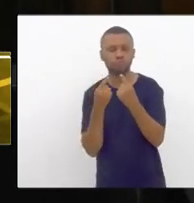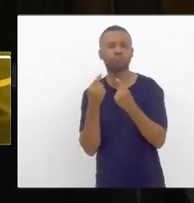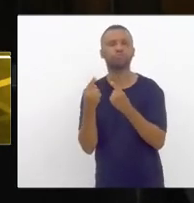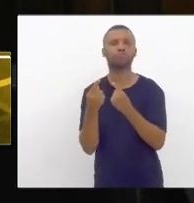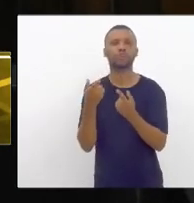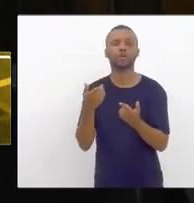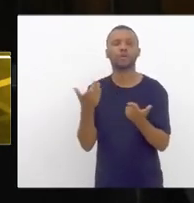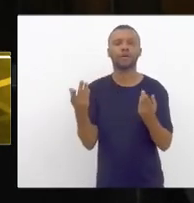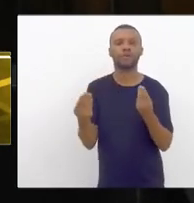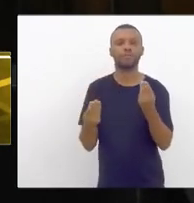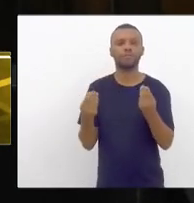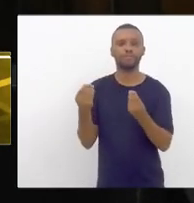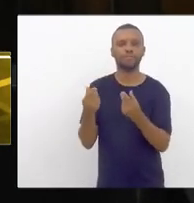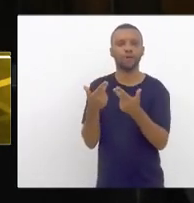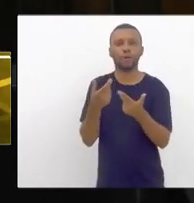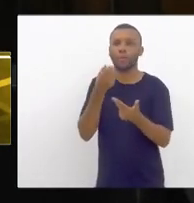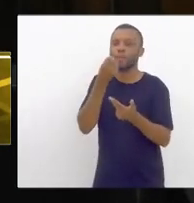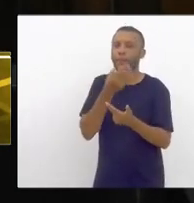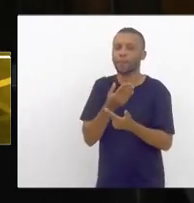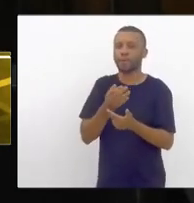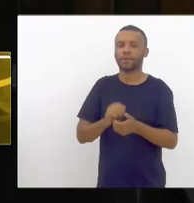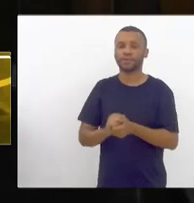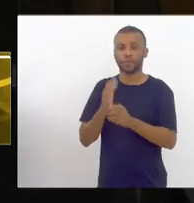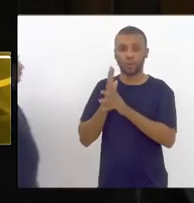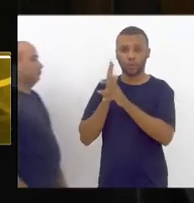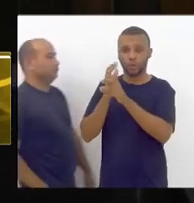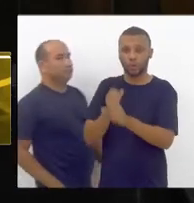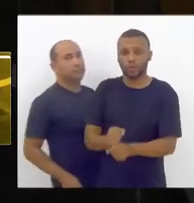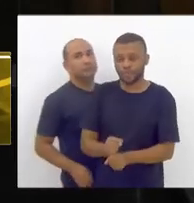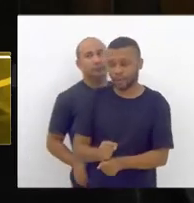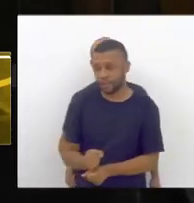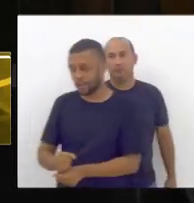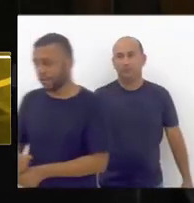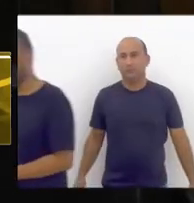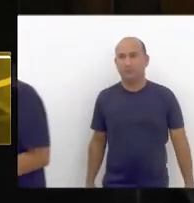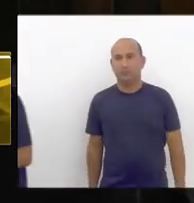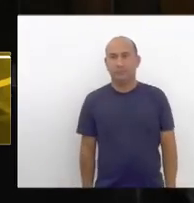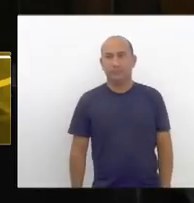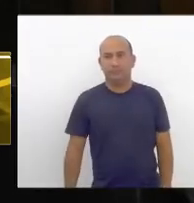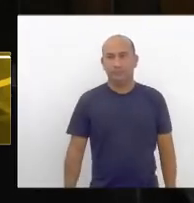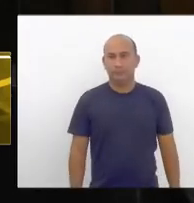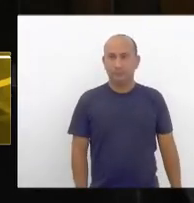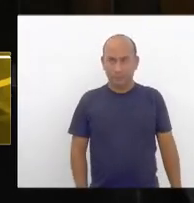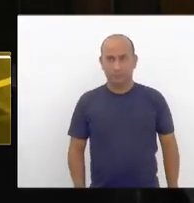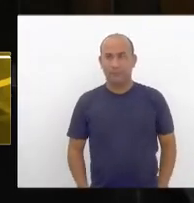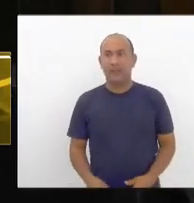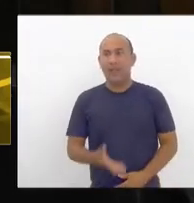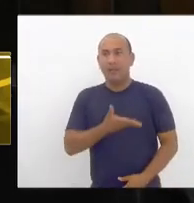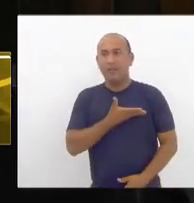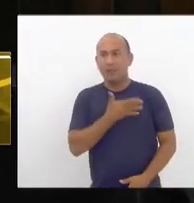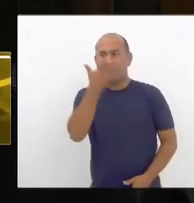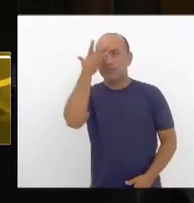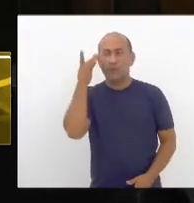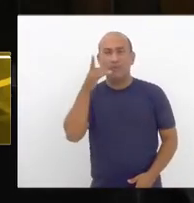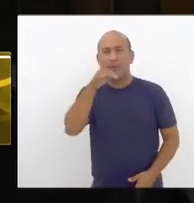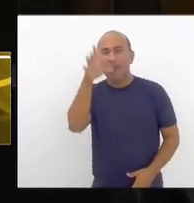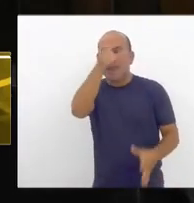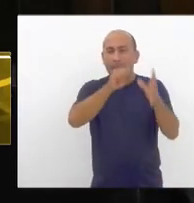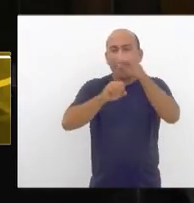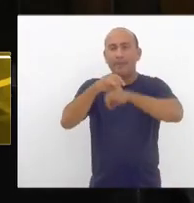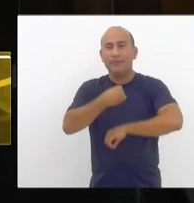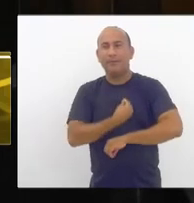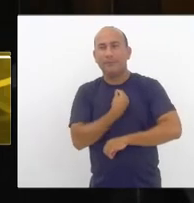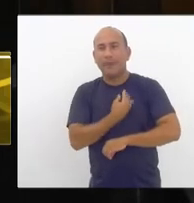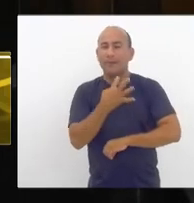para mim seja a coisa mais bacana de toda essa trajetória amigos pessoas que você aprende a conviver